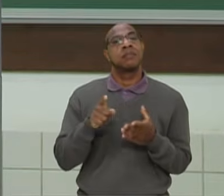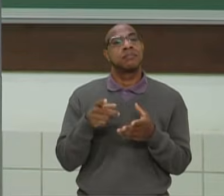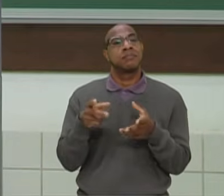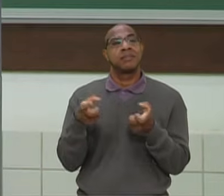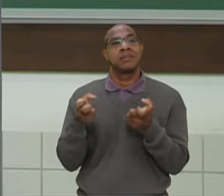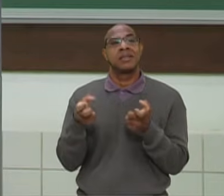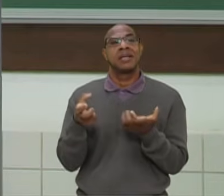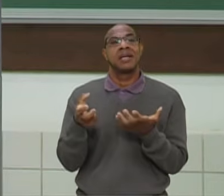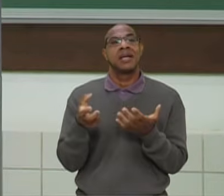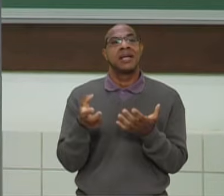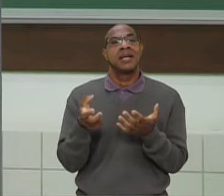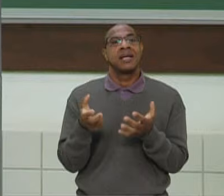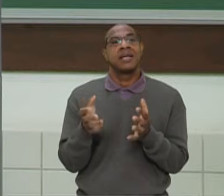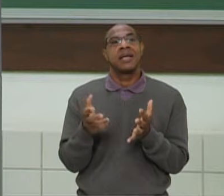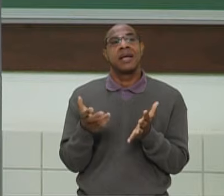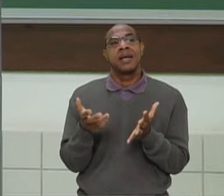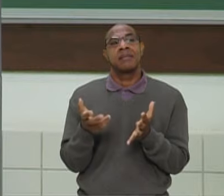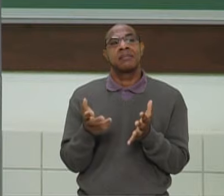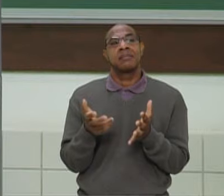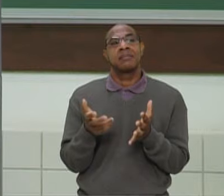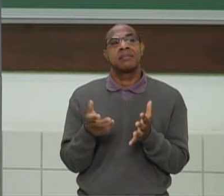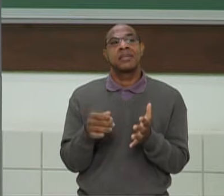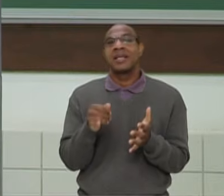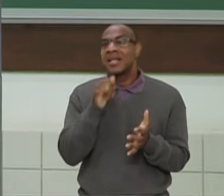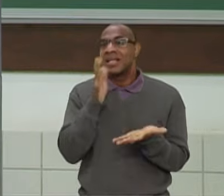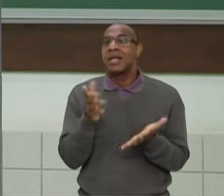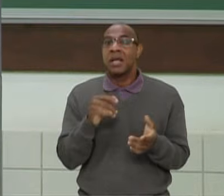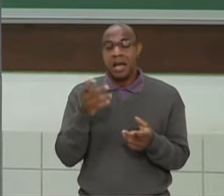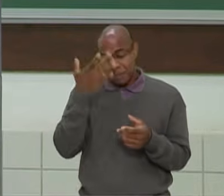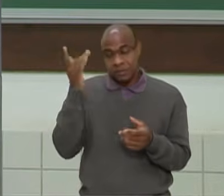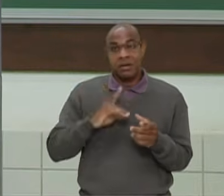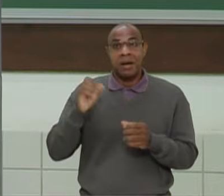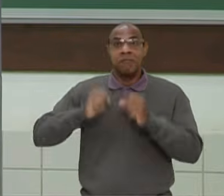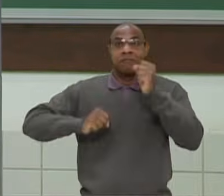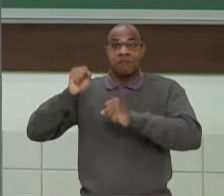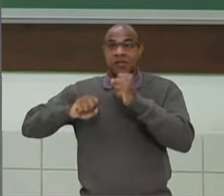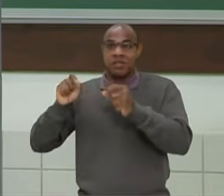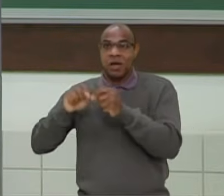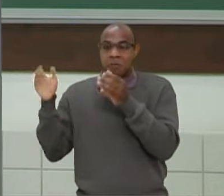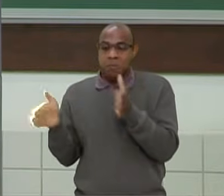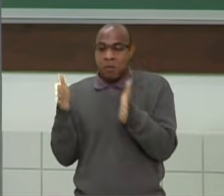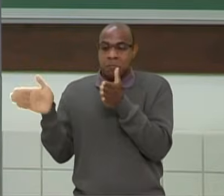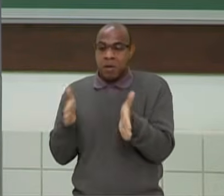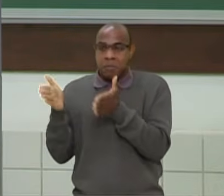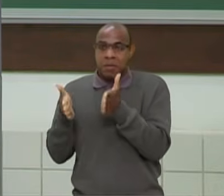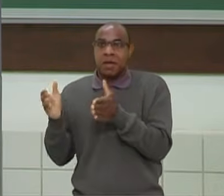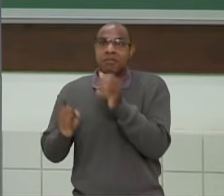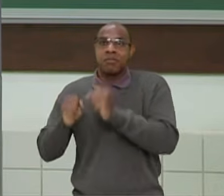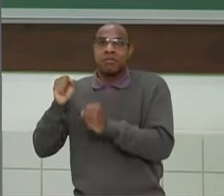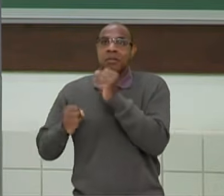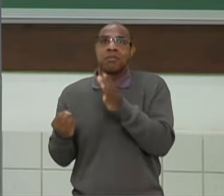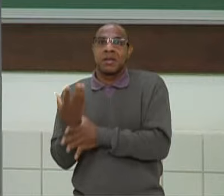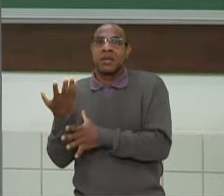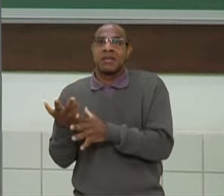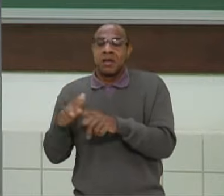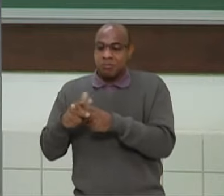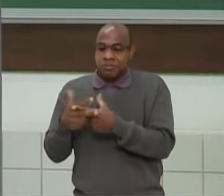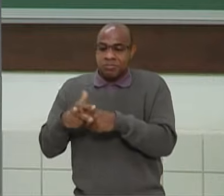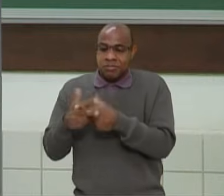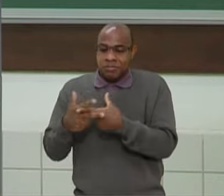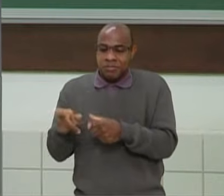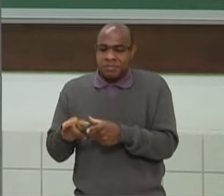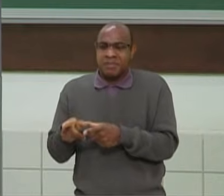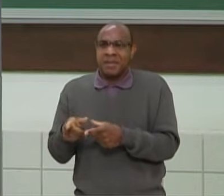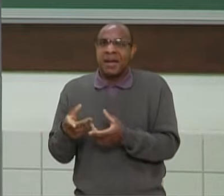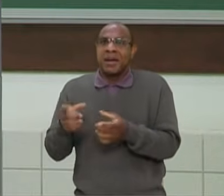programada, que os caras já fabricam um produto com o intuito de que ele deixe de funcionar daqui 2 anos para a gente ter